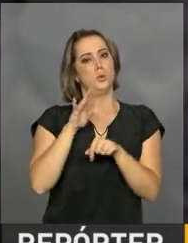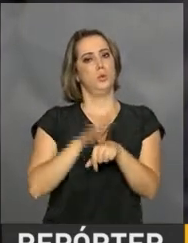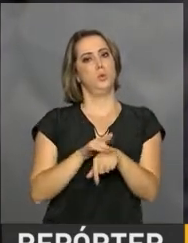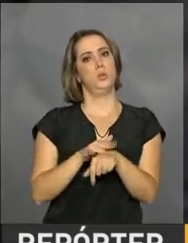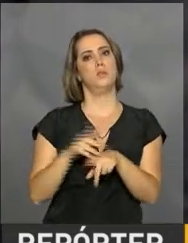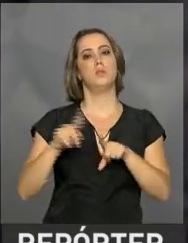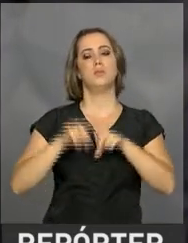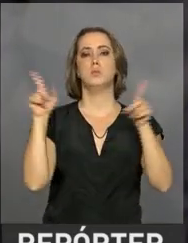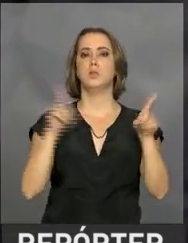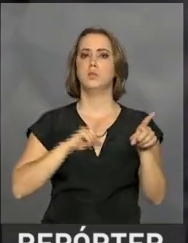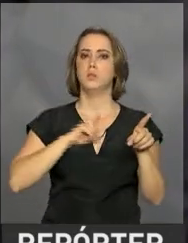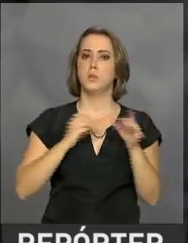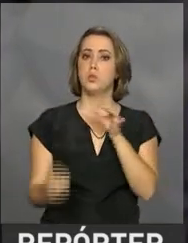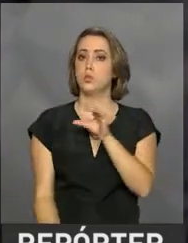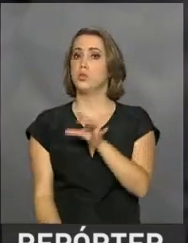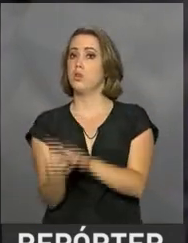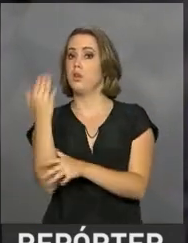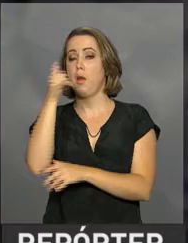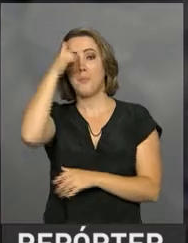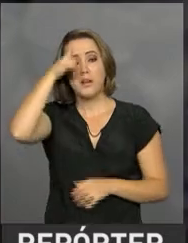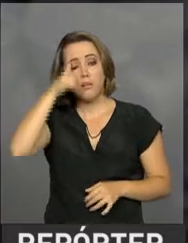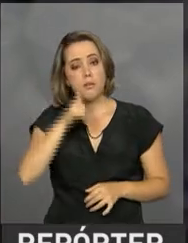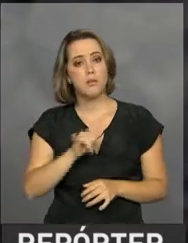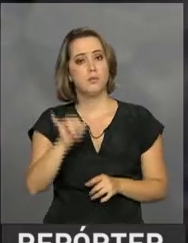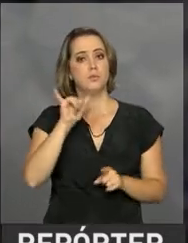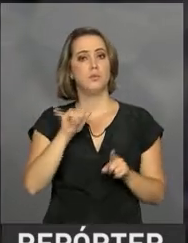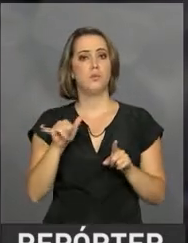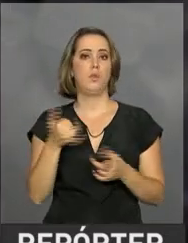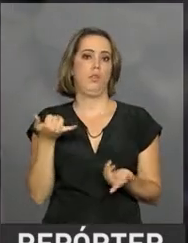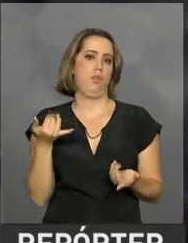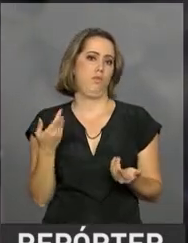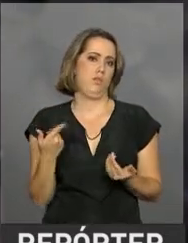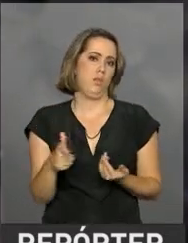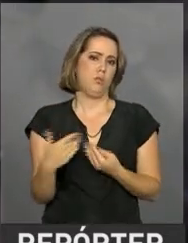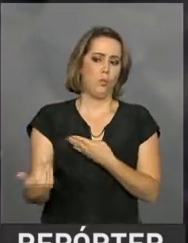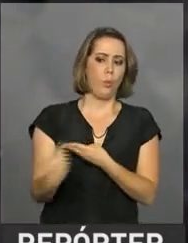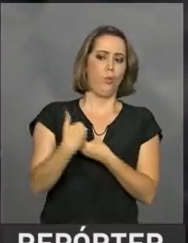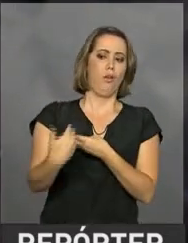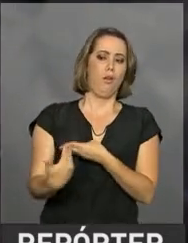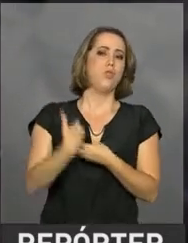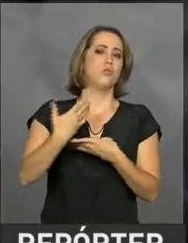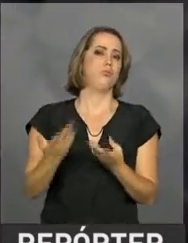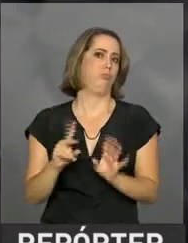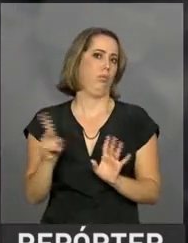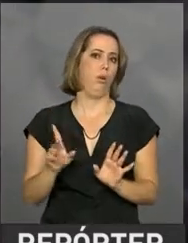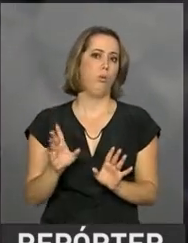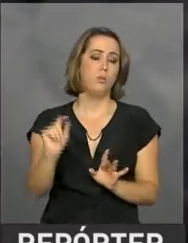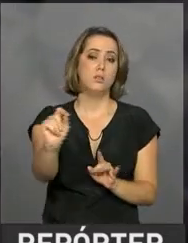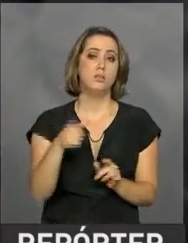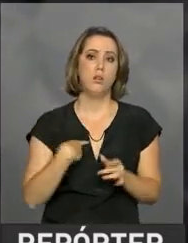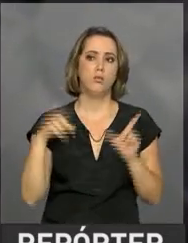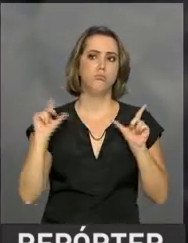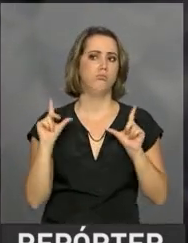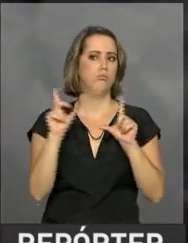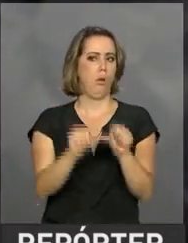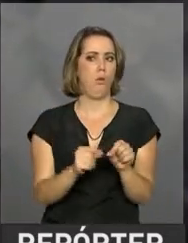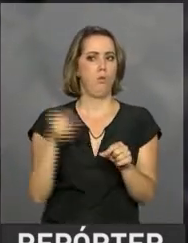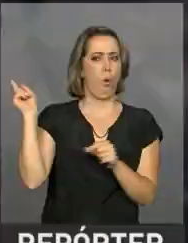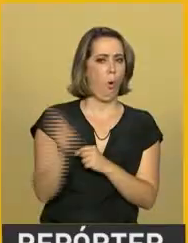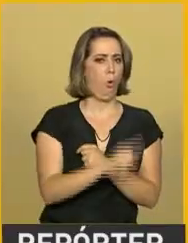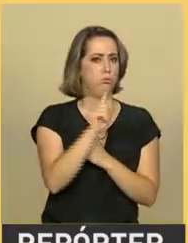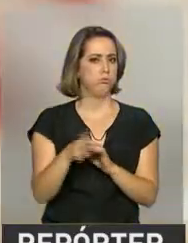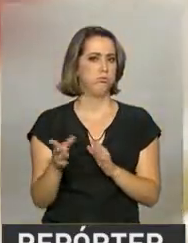principalmente de criar as condições para que esse problema não chega no brasil esteja minimizado que seja é